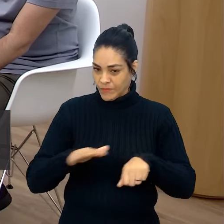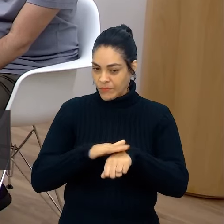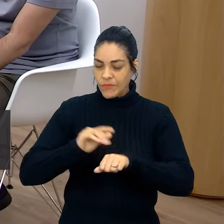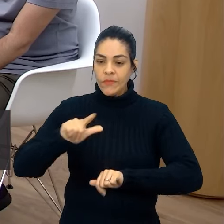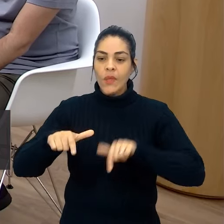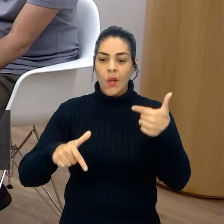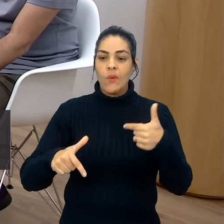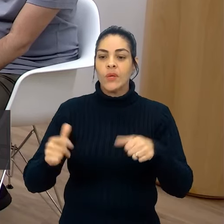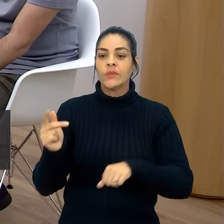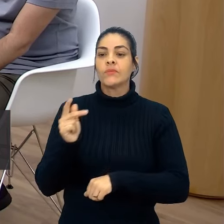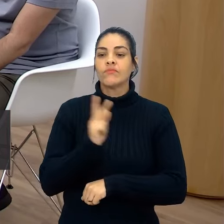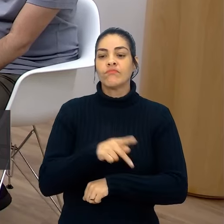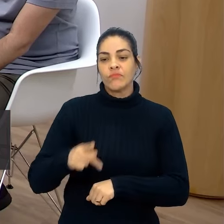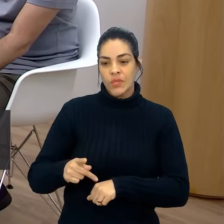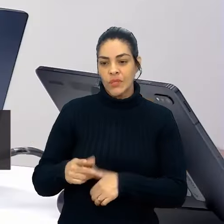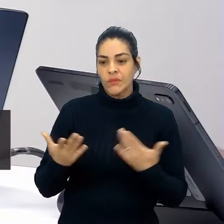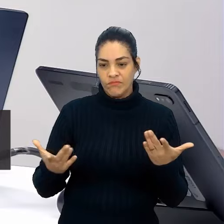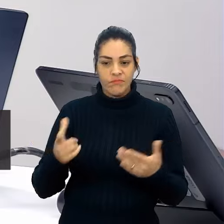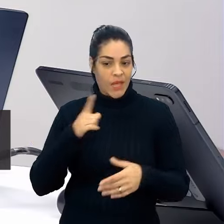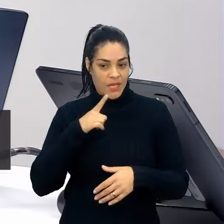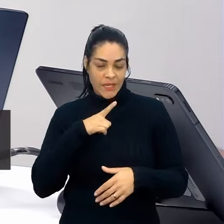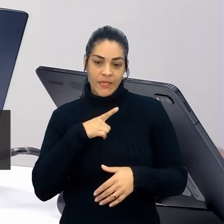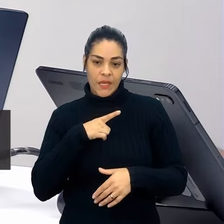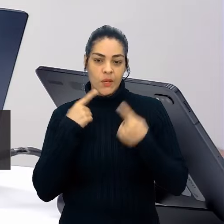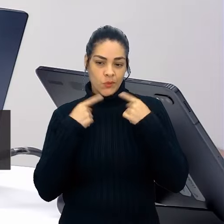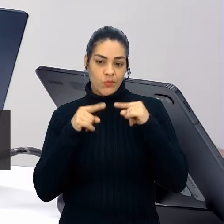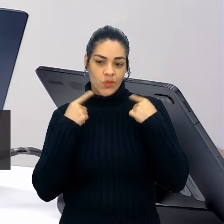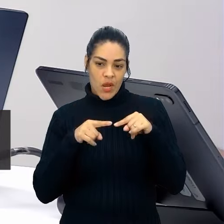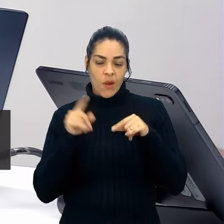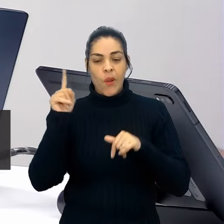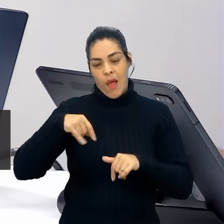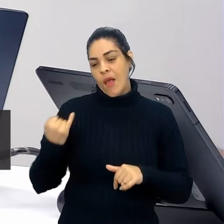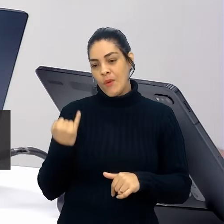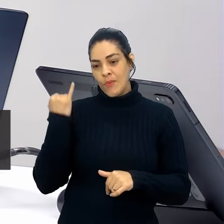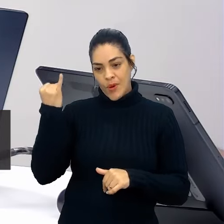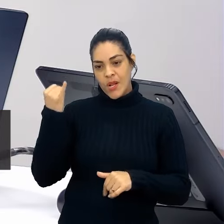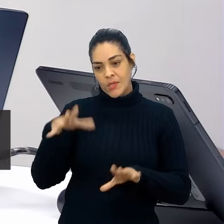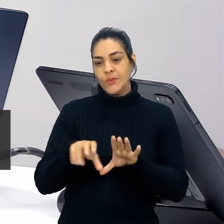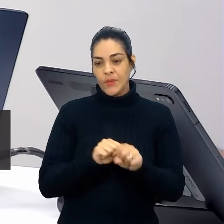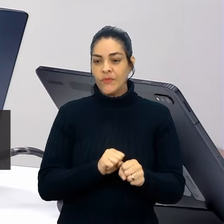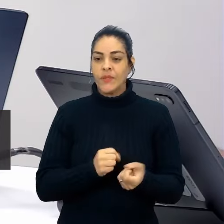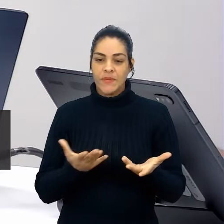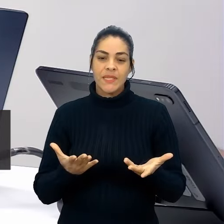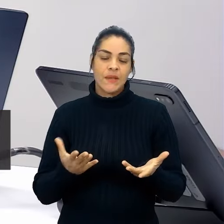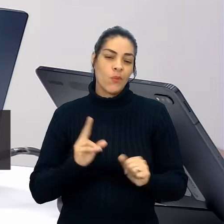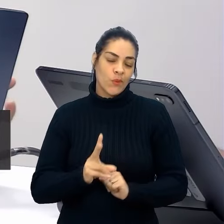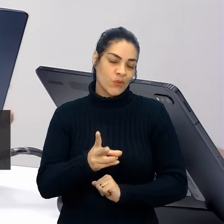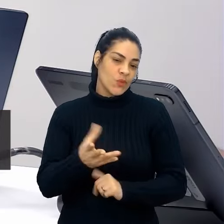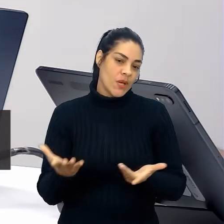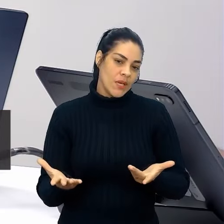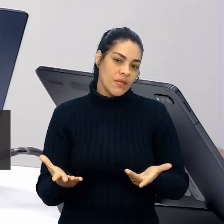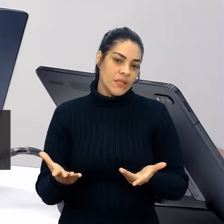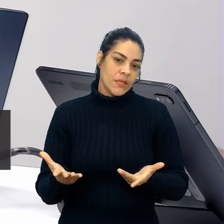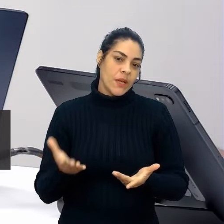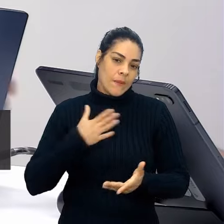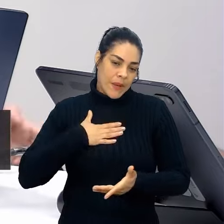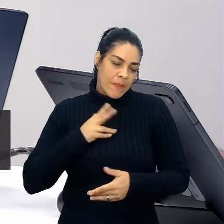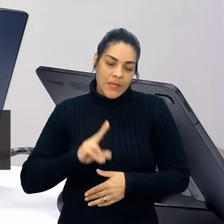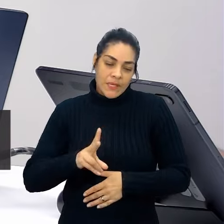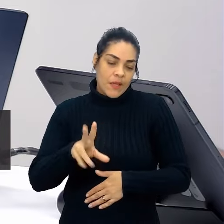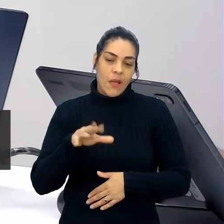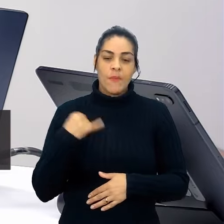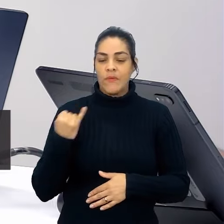professor e ter esse diálogo. É importante para a formação continuada. Para mim era importante e